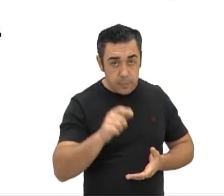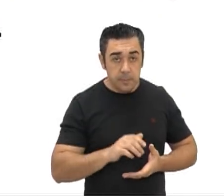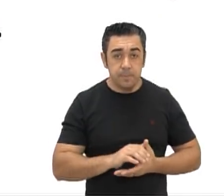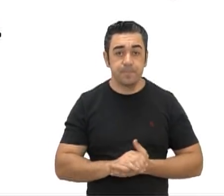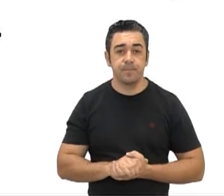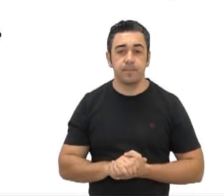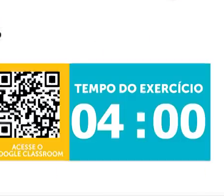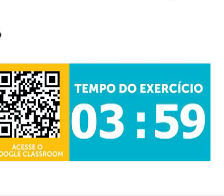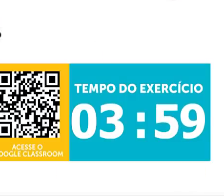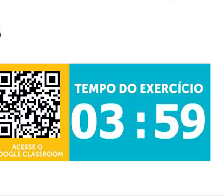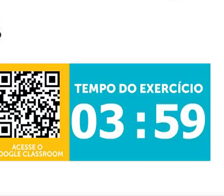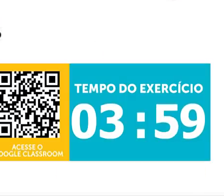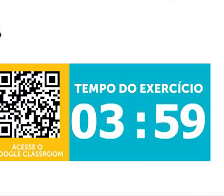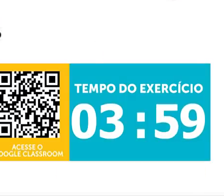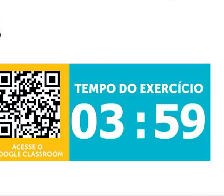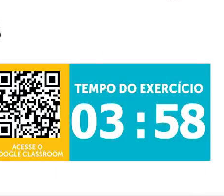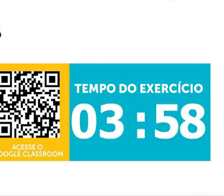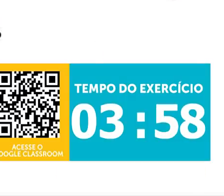resolverem.